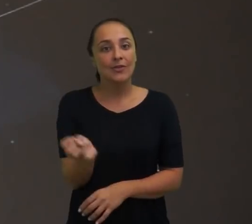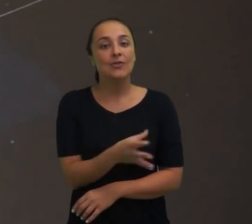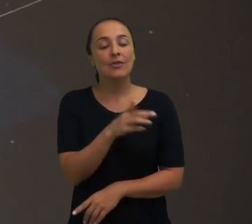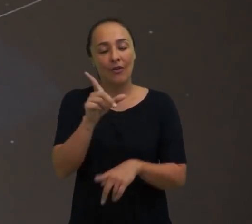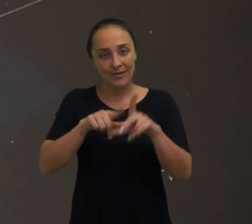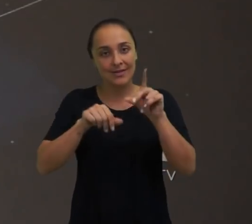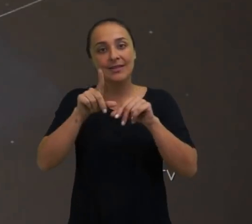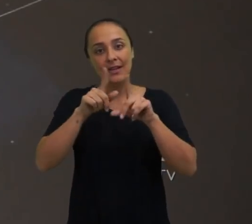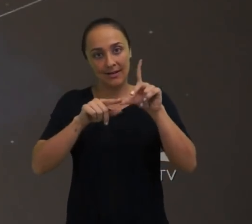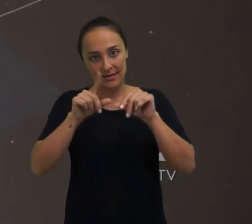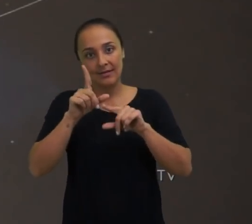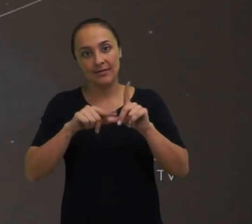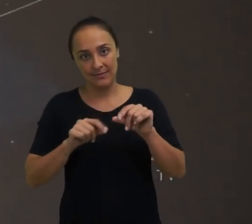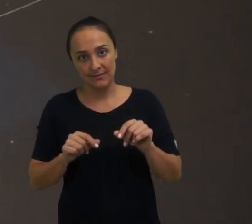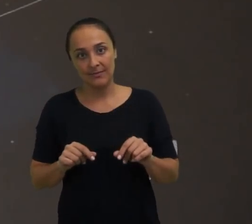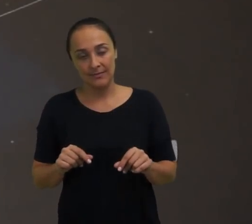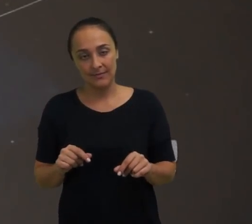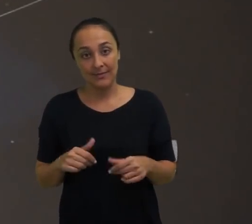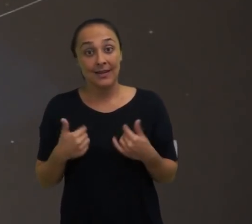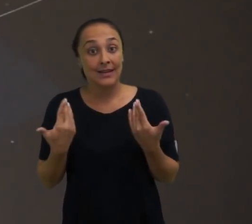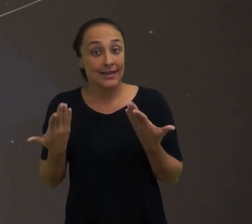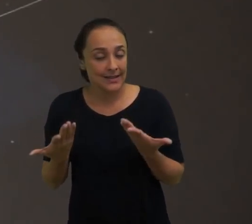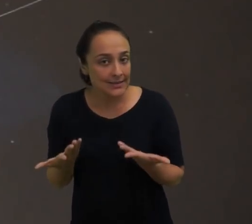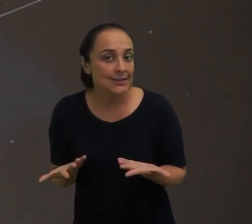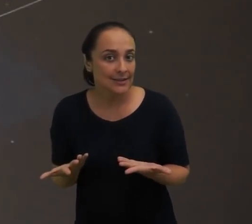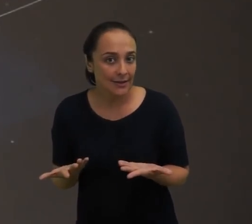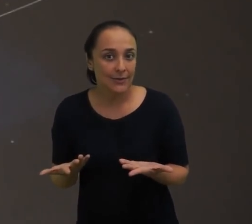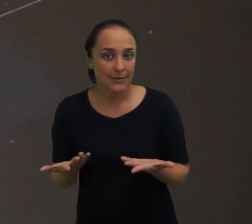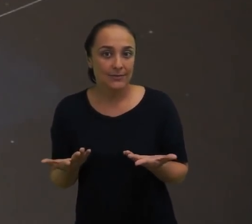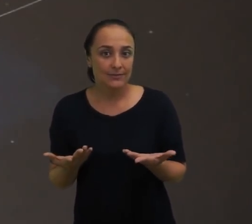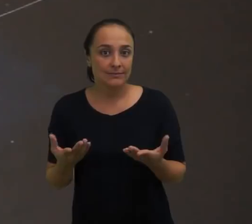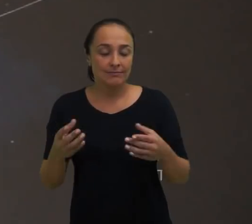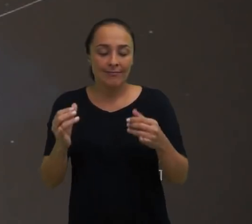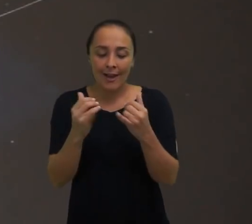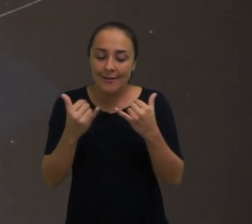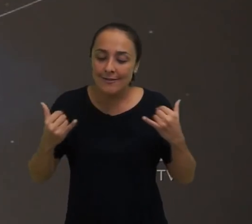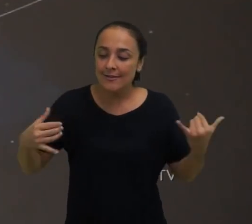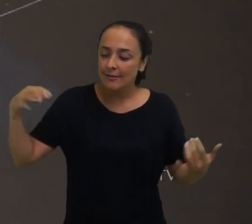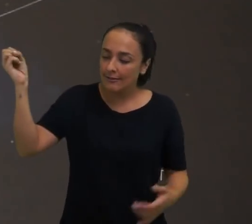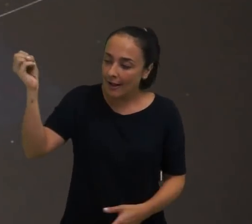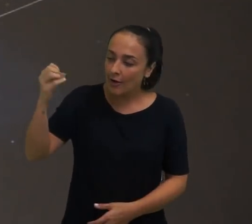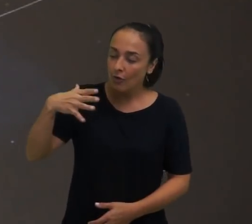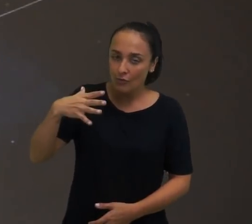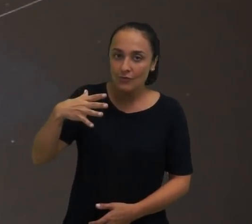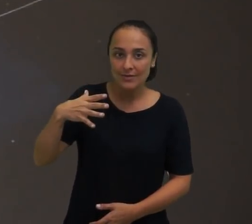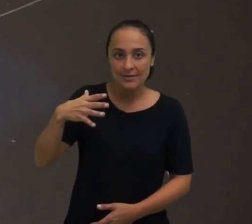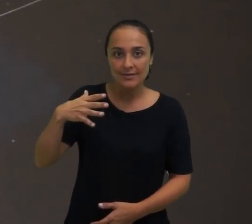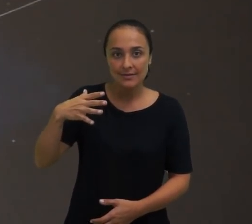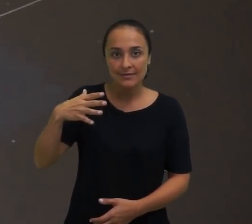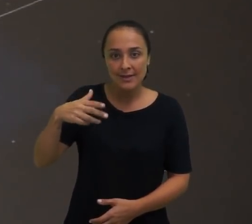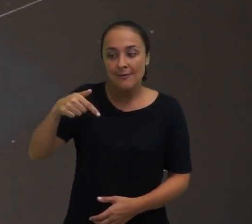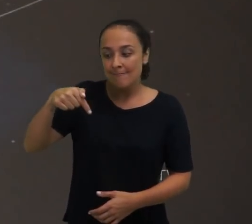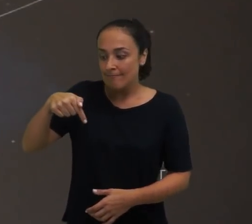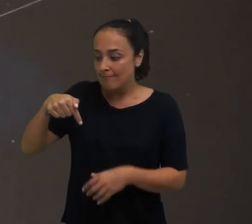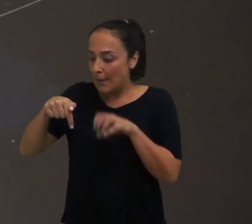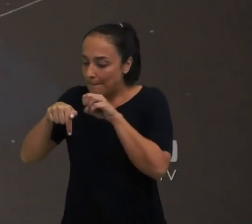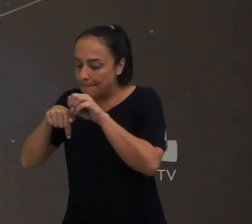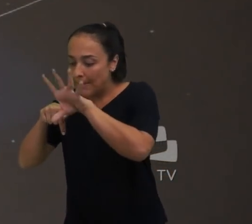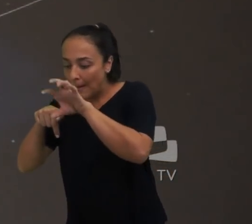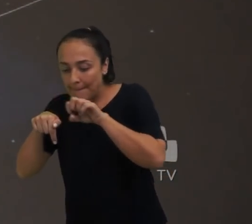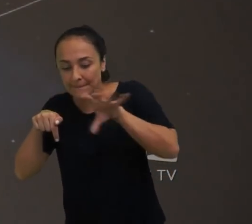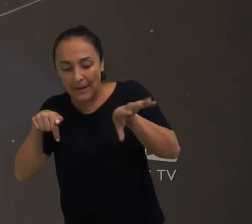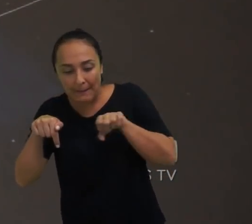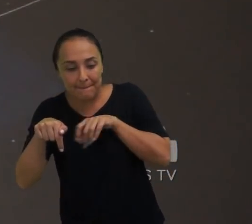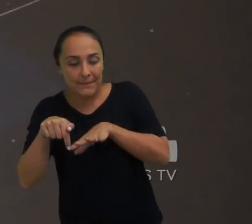Tá? Em galáxias ativas de baixa luminosidade, esses ventos eles não se propagam por mais que